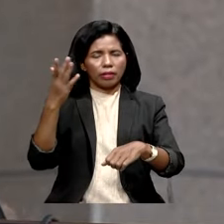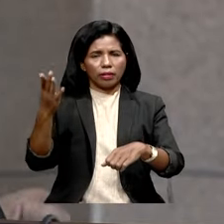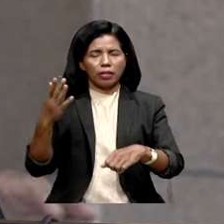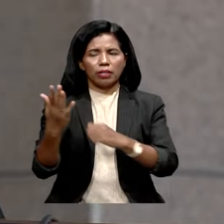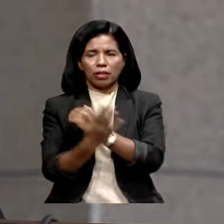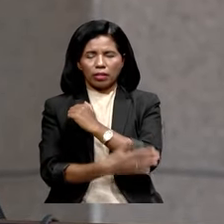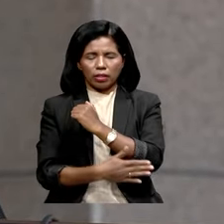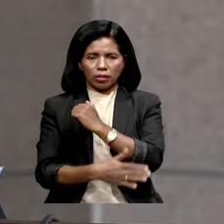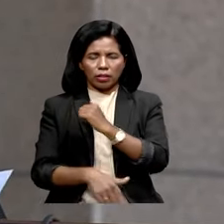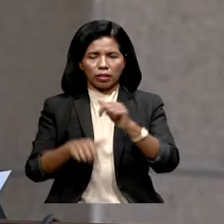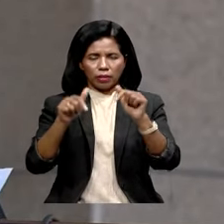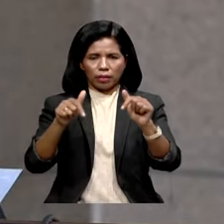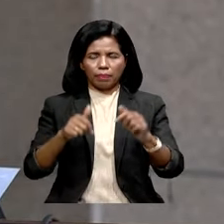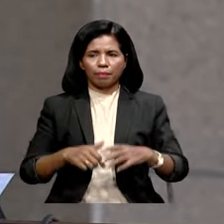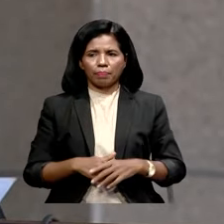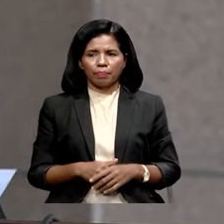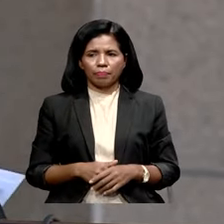RAI. Toben